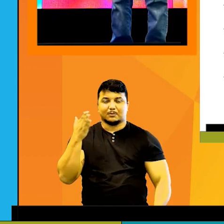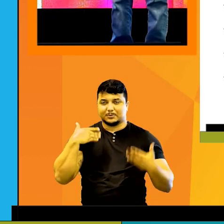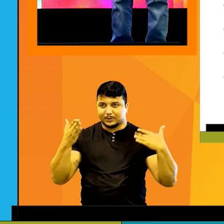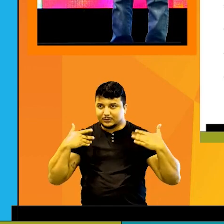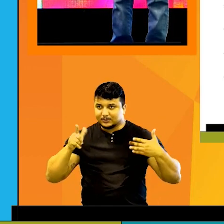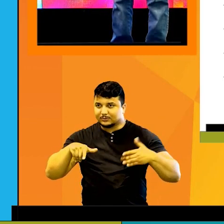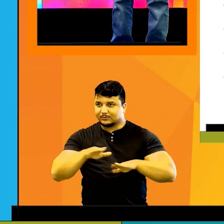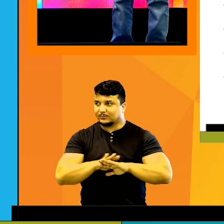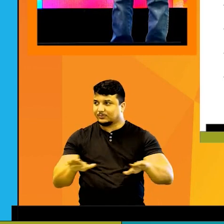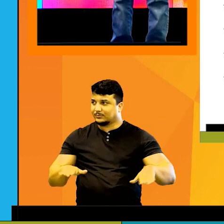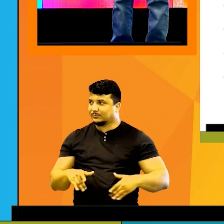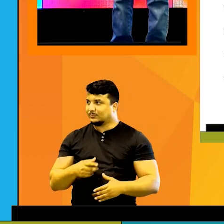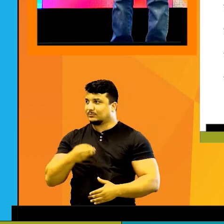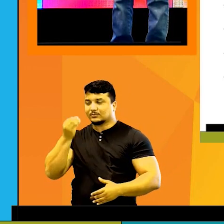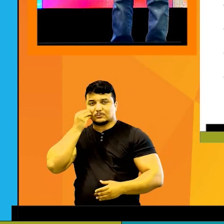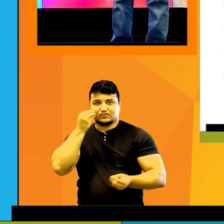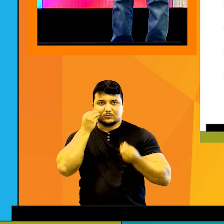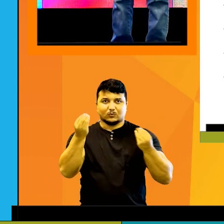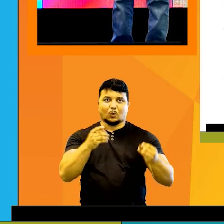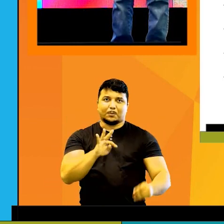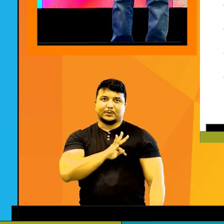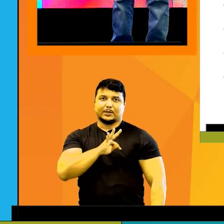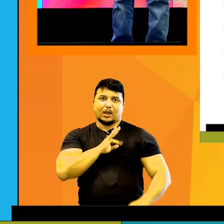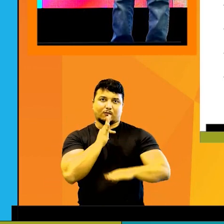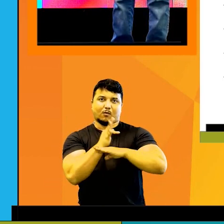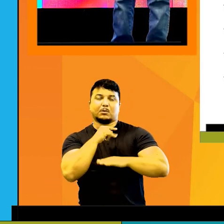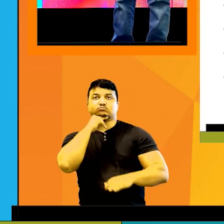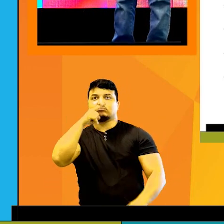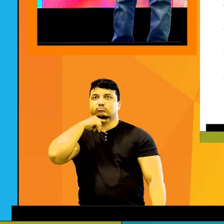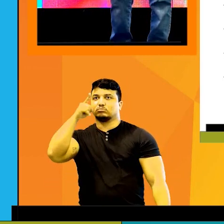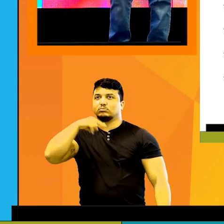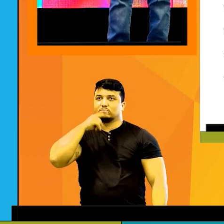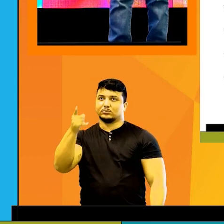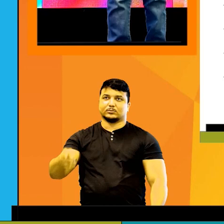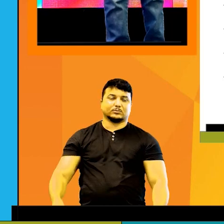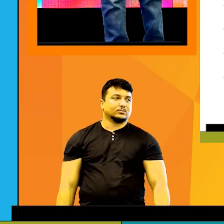desse, não tinha como ser aquela coisa técnica formal, tá?